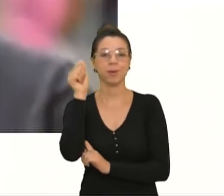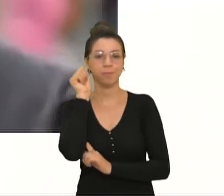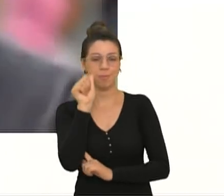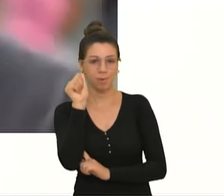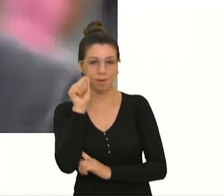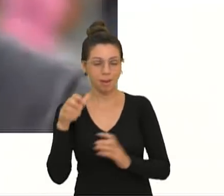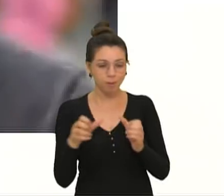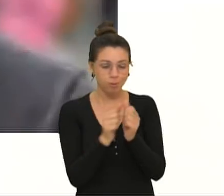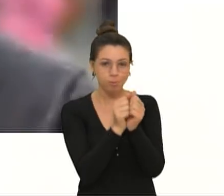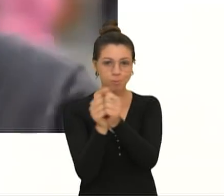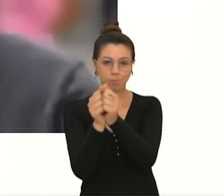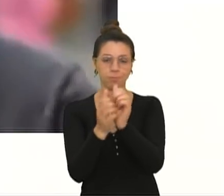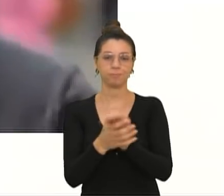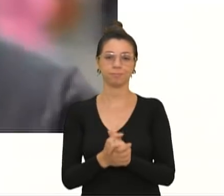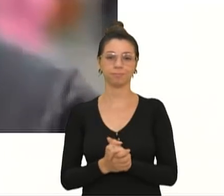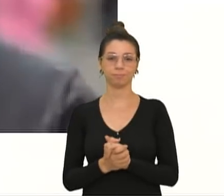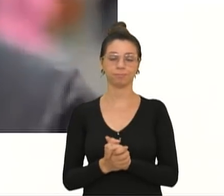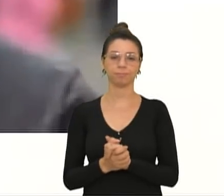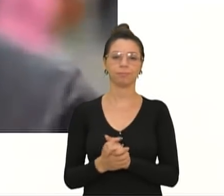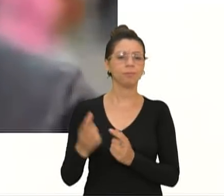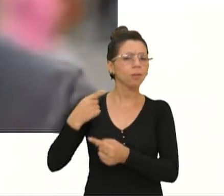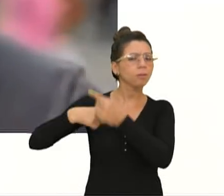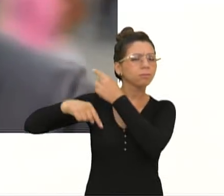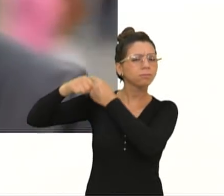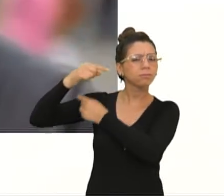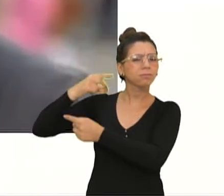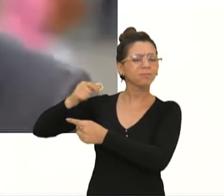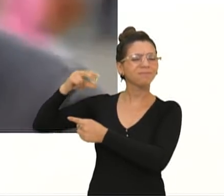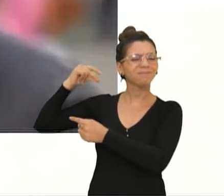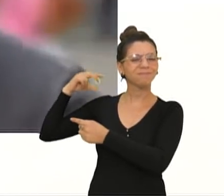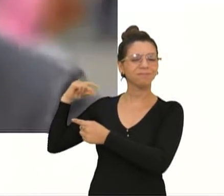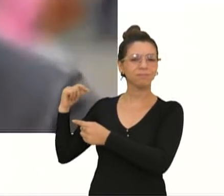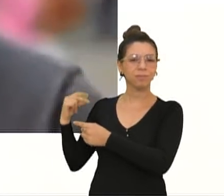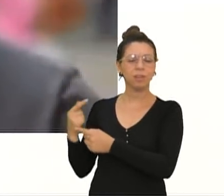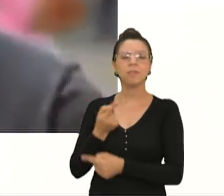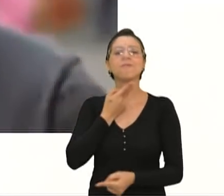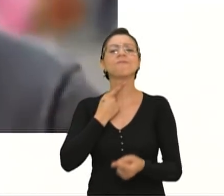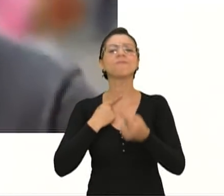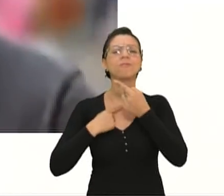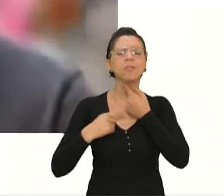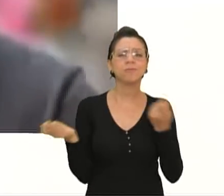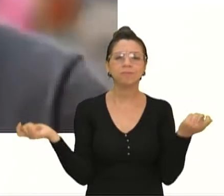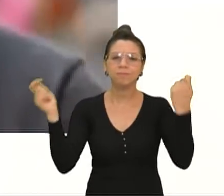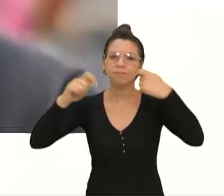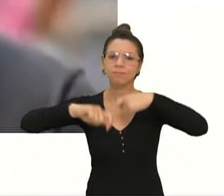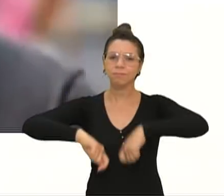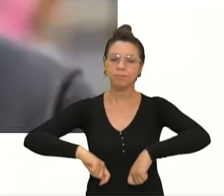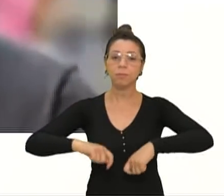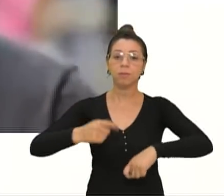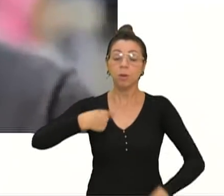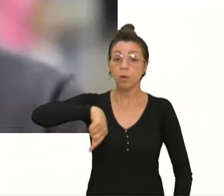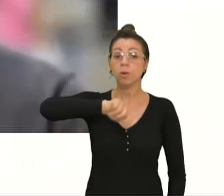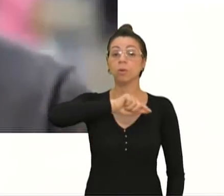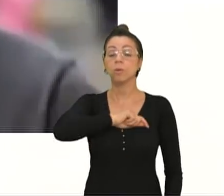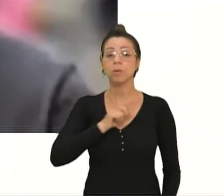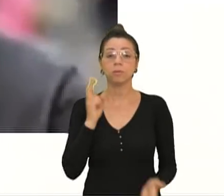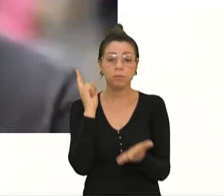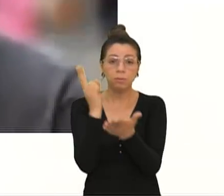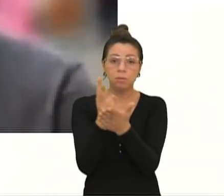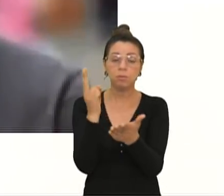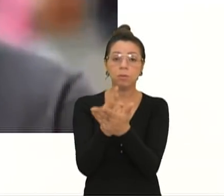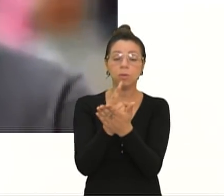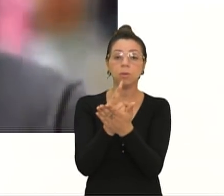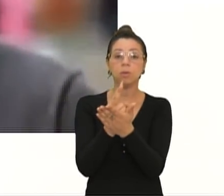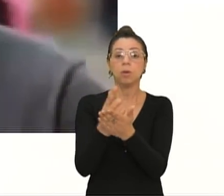terra. Deve vir de lá do Éden ou de algum outro lugar muito antigo essa vontade necessária, nossa, de ser sempre